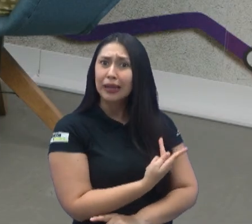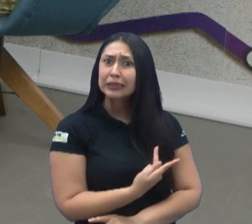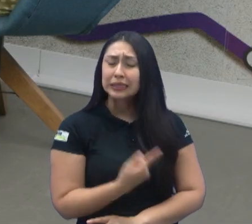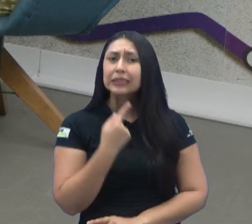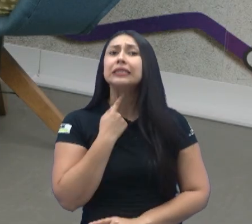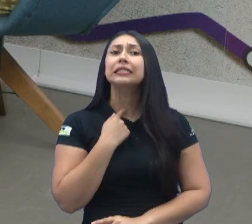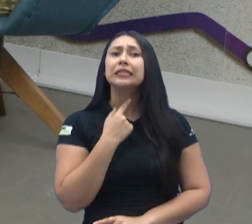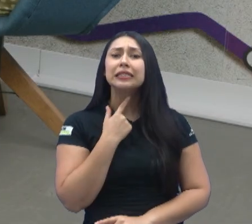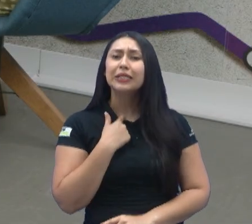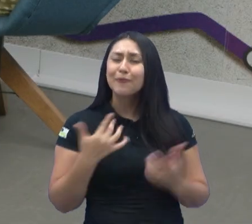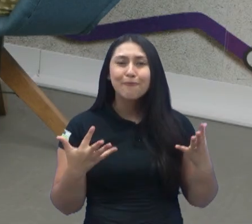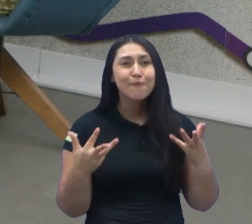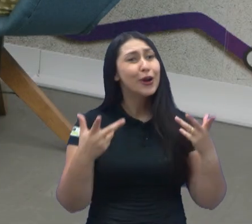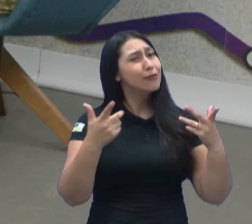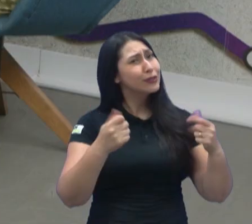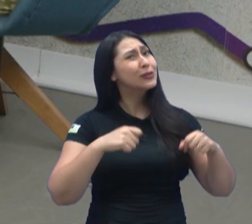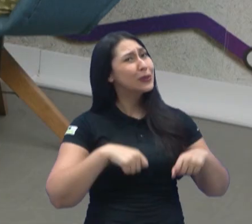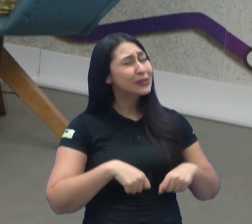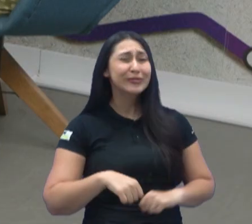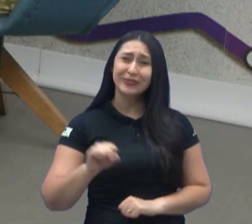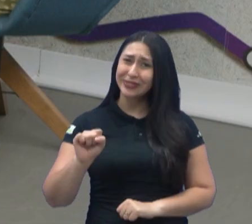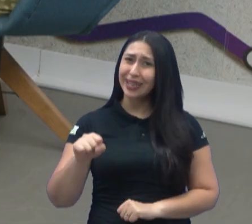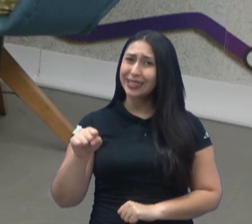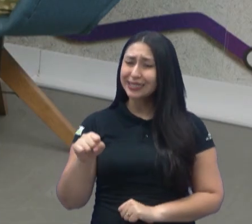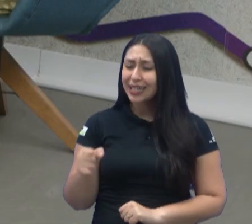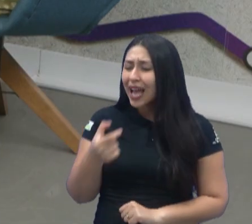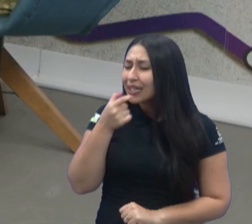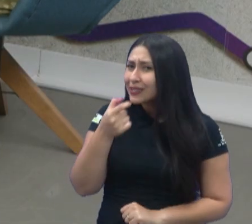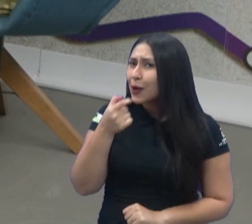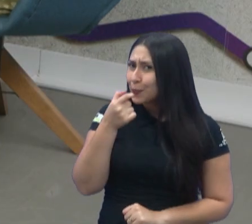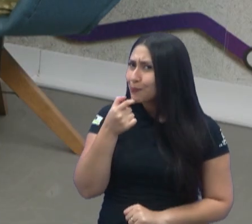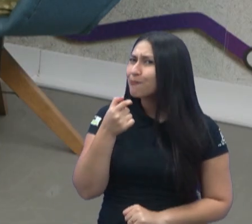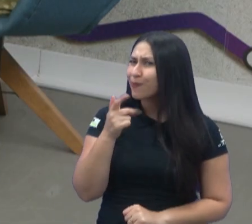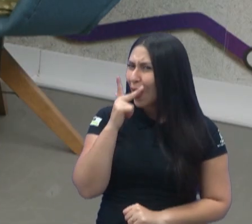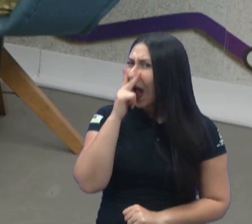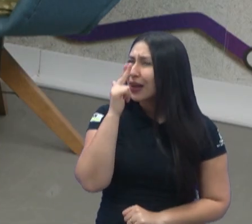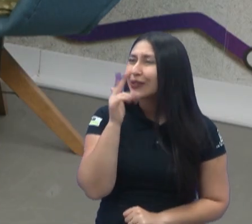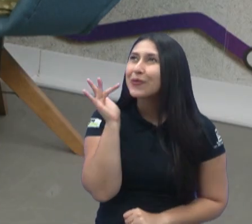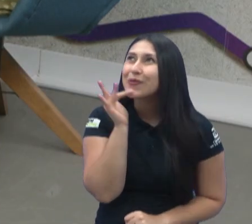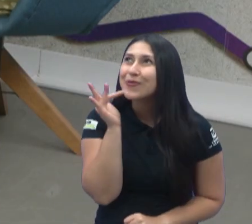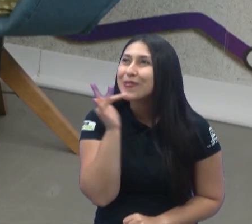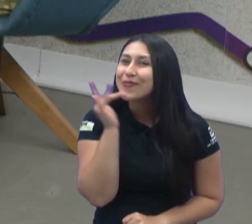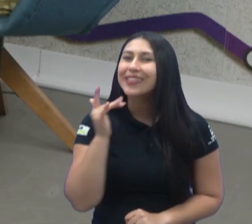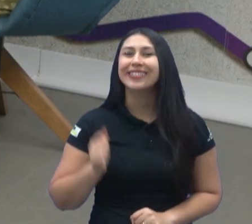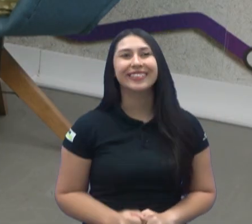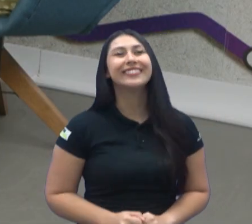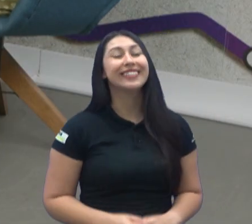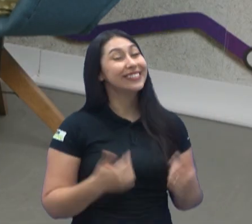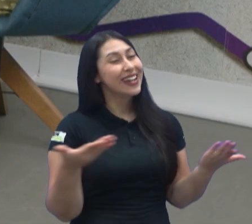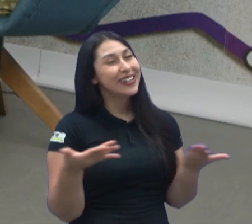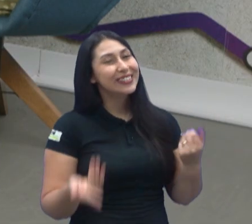gente. Que incrível, que delícia, né? Exatamente, aquele biscoitinho parecia realmente que estava apetitoso. Olha só, a gente volta aqui no